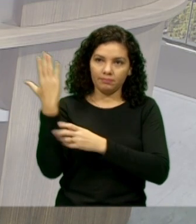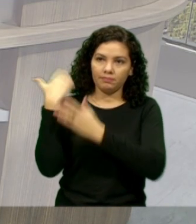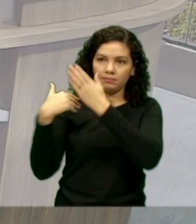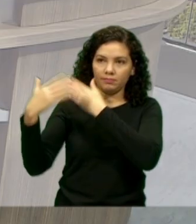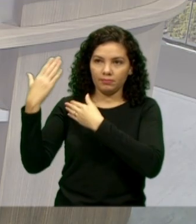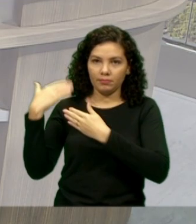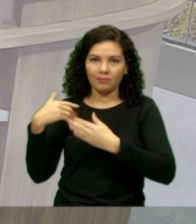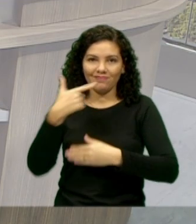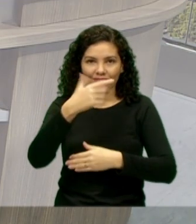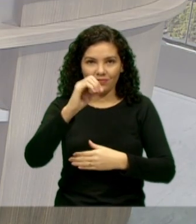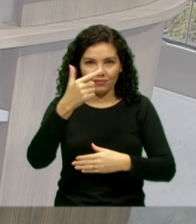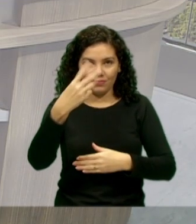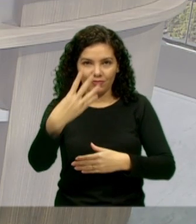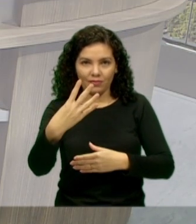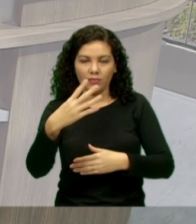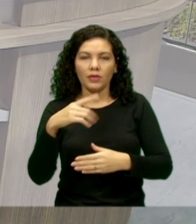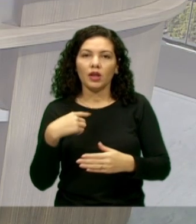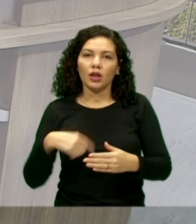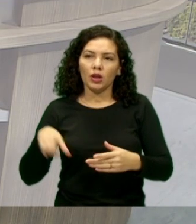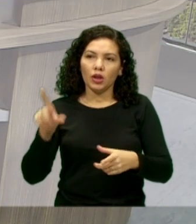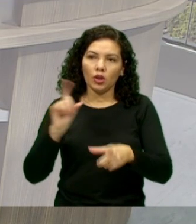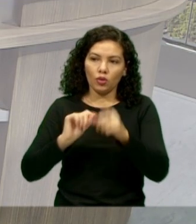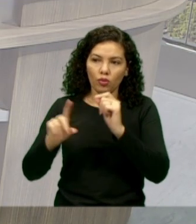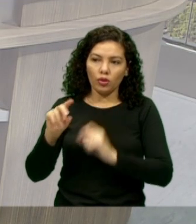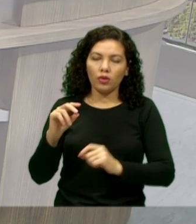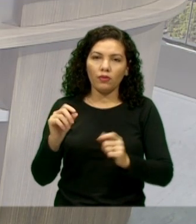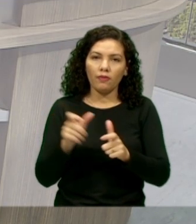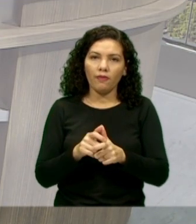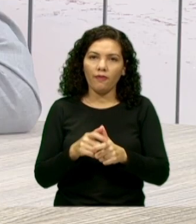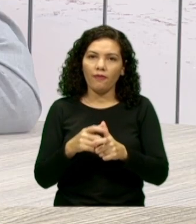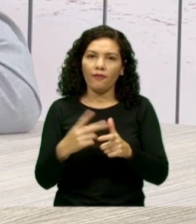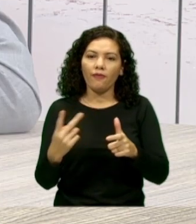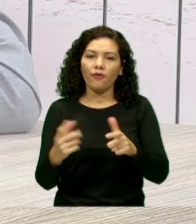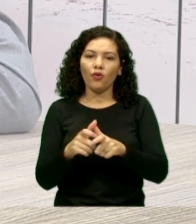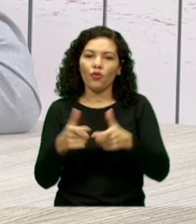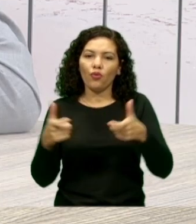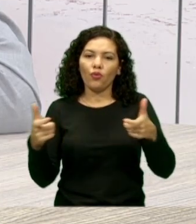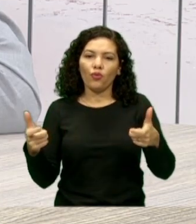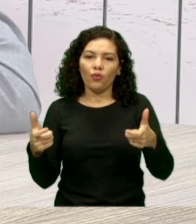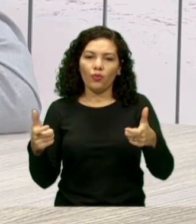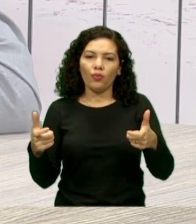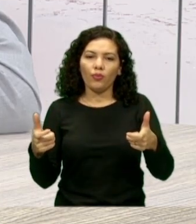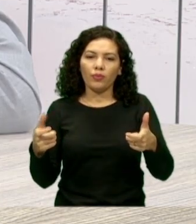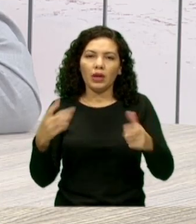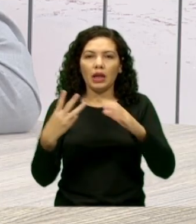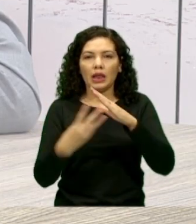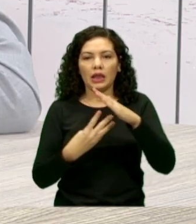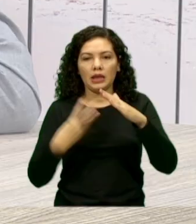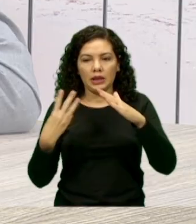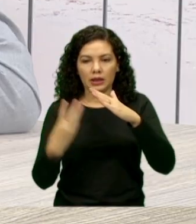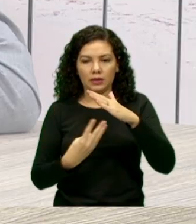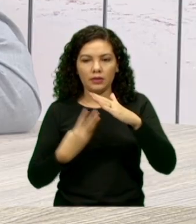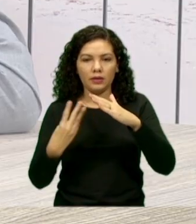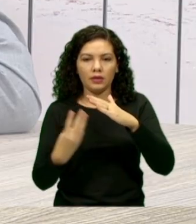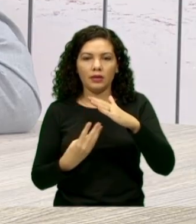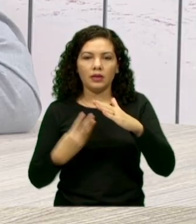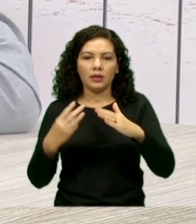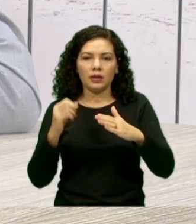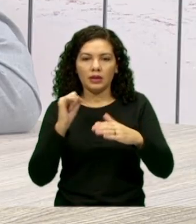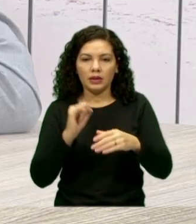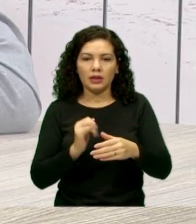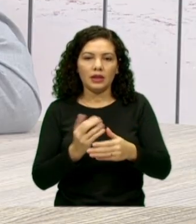eu coloco assim, em volume, é a terceirização sem